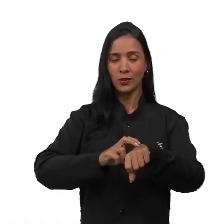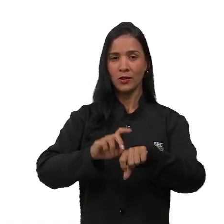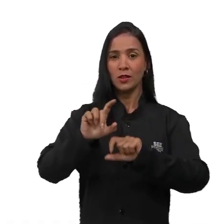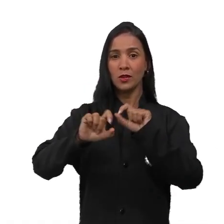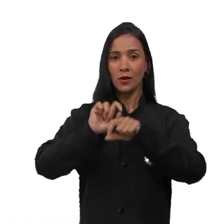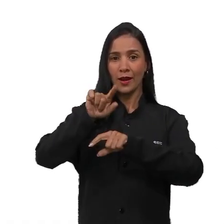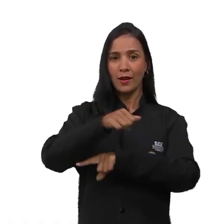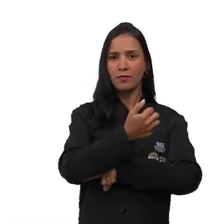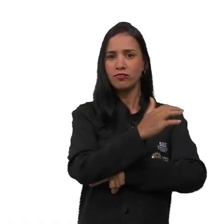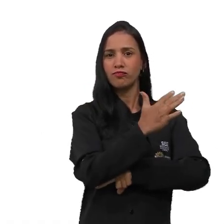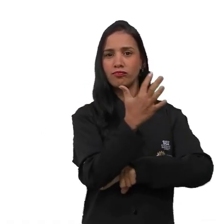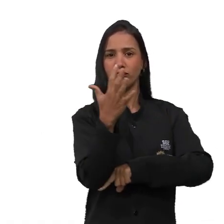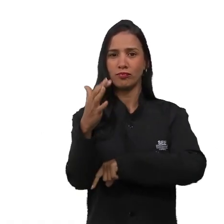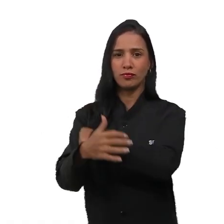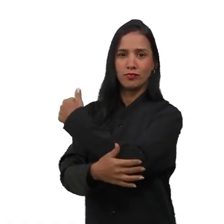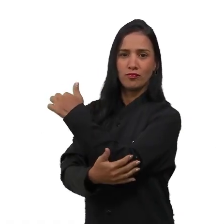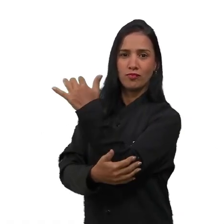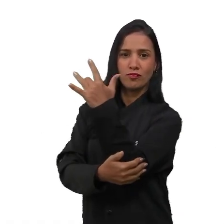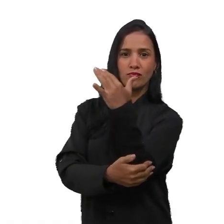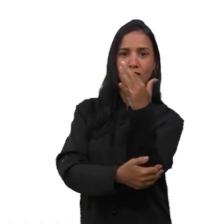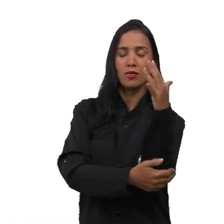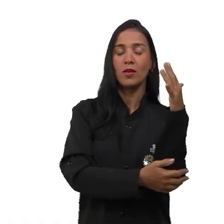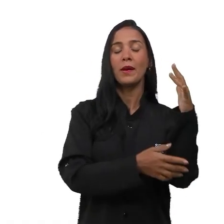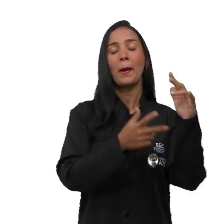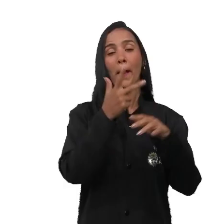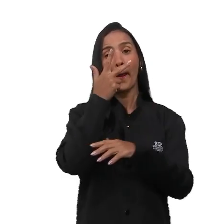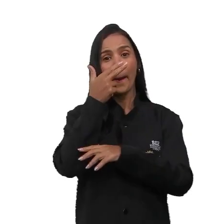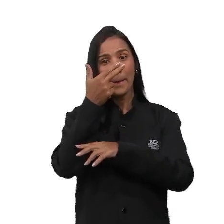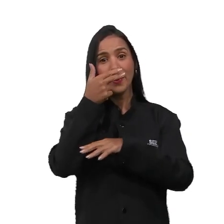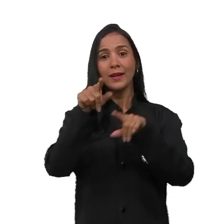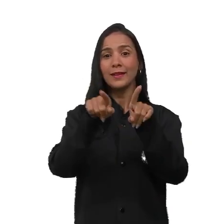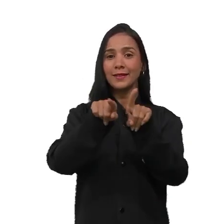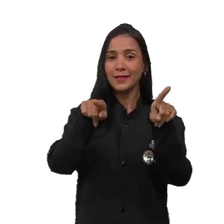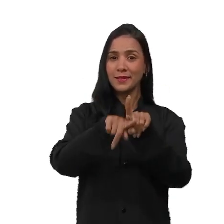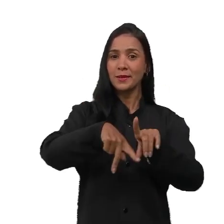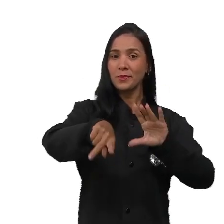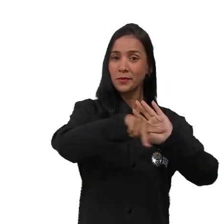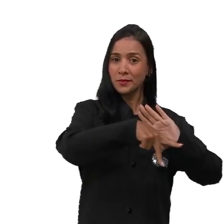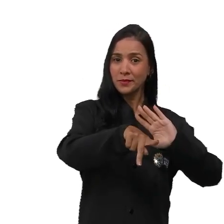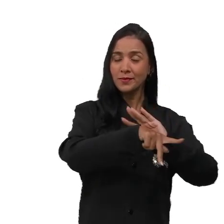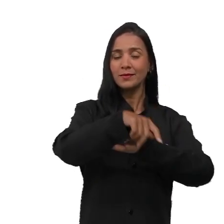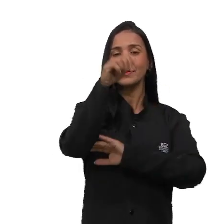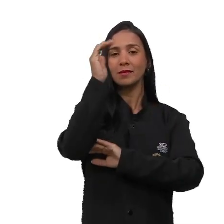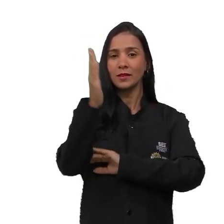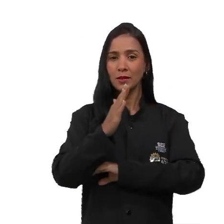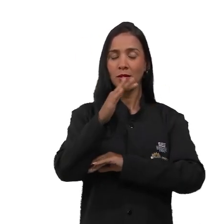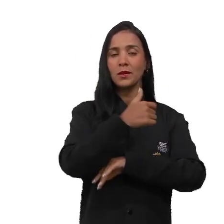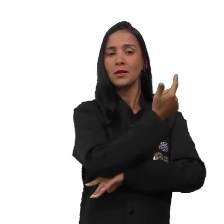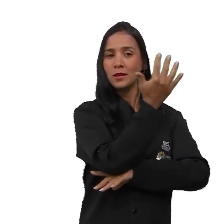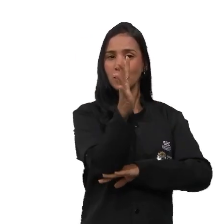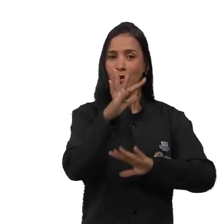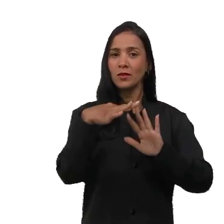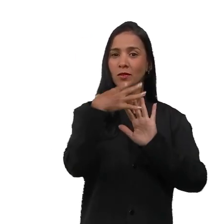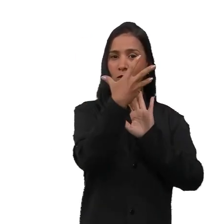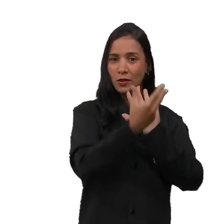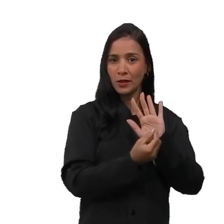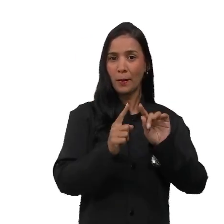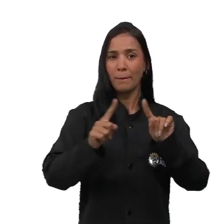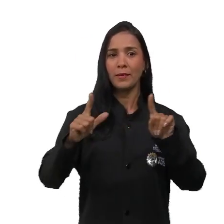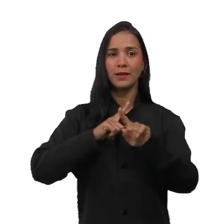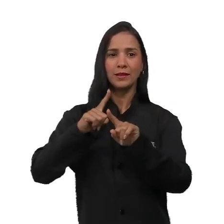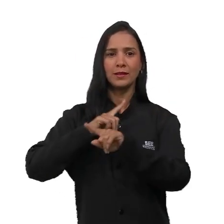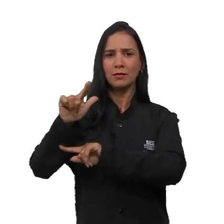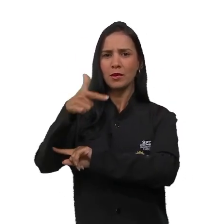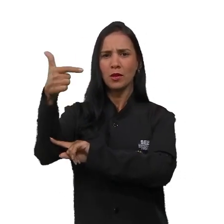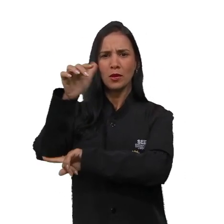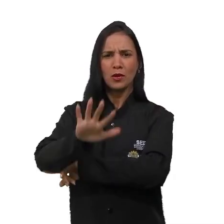uma floresta tropical que é até muito semelhante com a nossa floresta amazônica. E nós temos aí as outras regiões